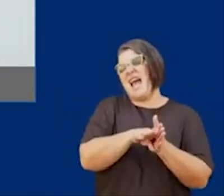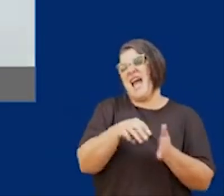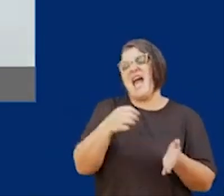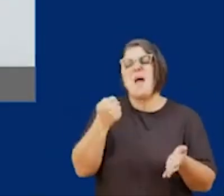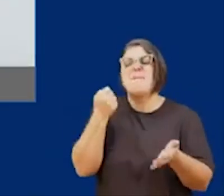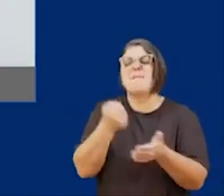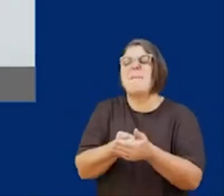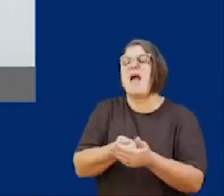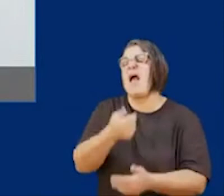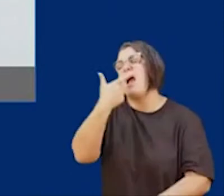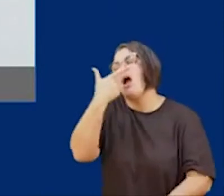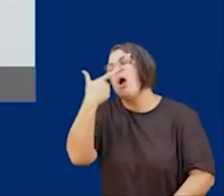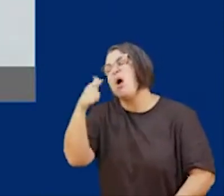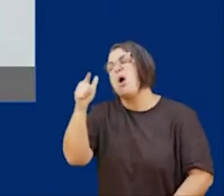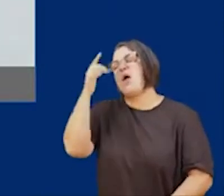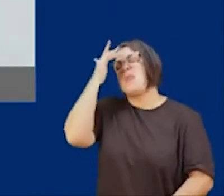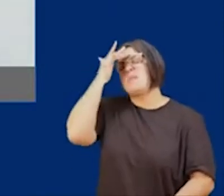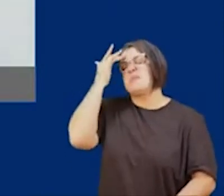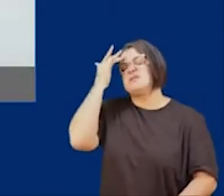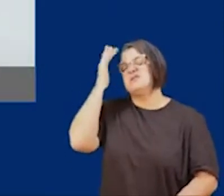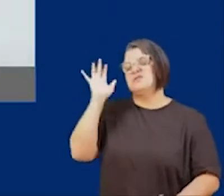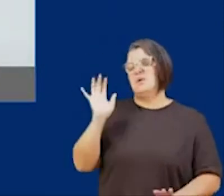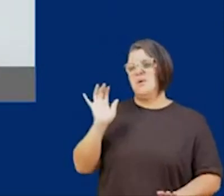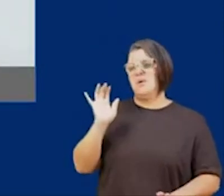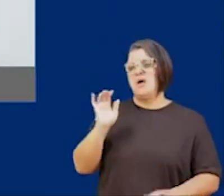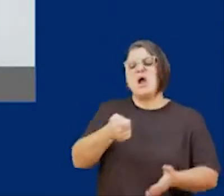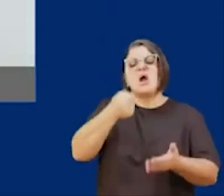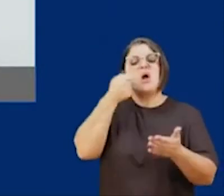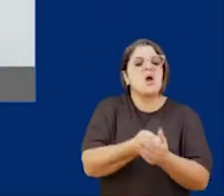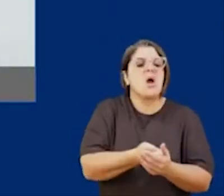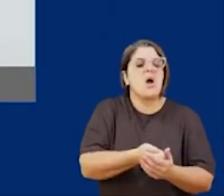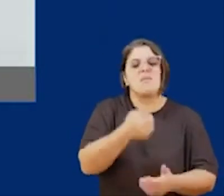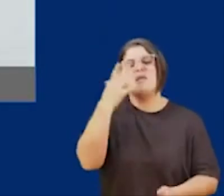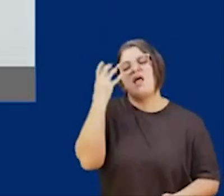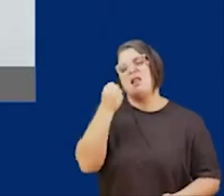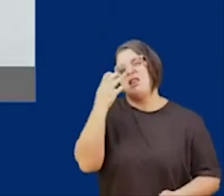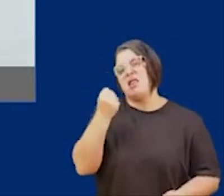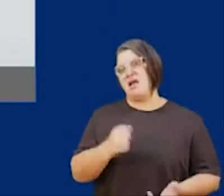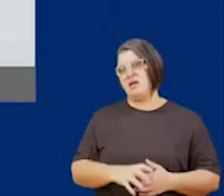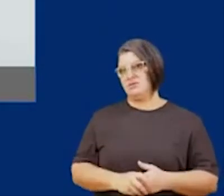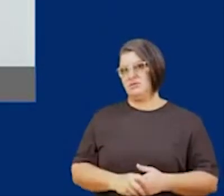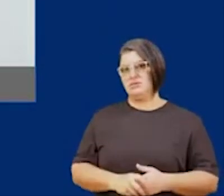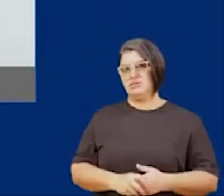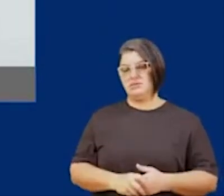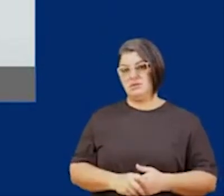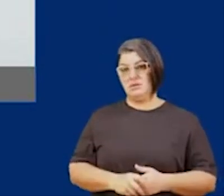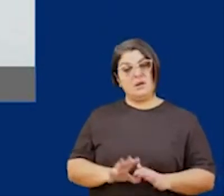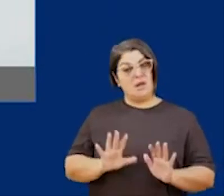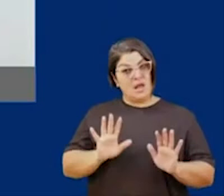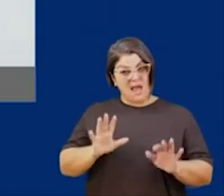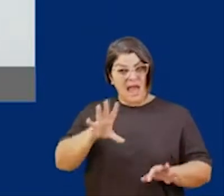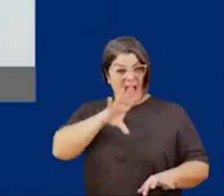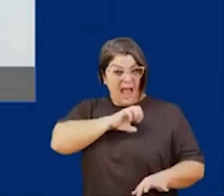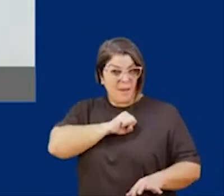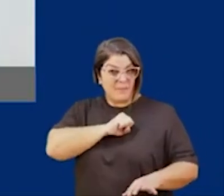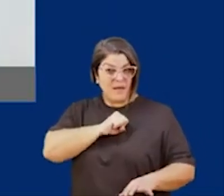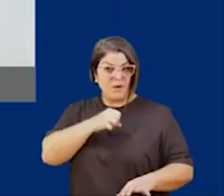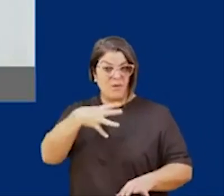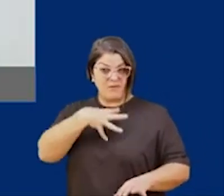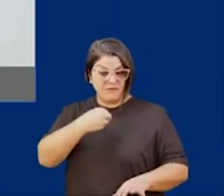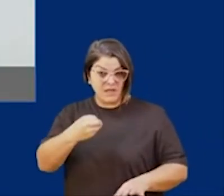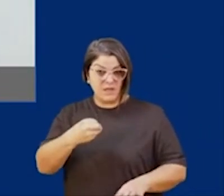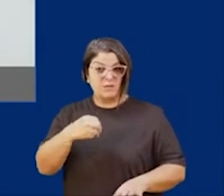tudo. É só comprar um estoque de leite que... E não vou dizer que essa pessoa não está amando o próprio filho. Eu vou dizer que ela está amando